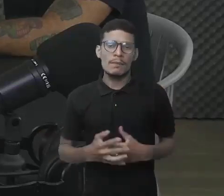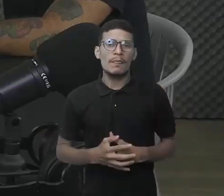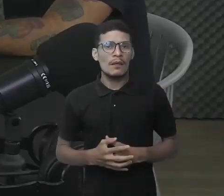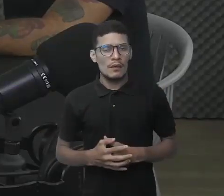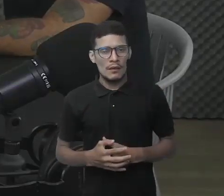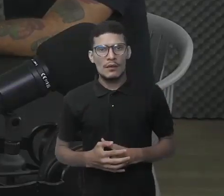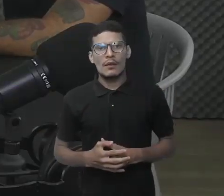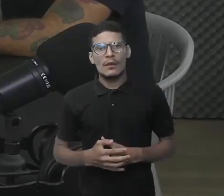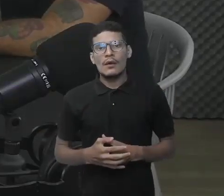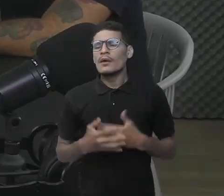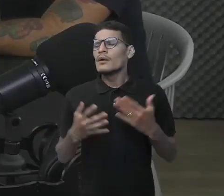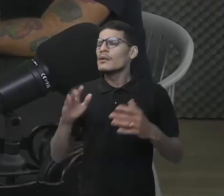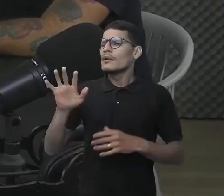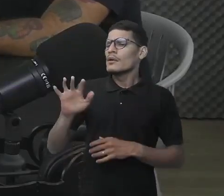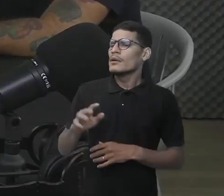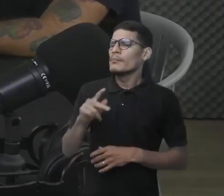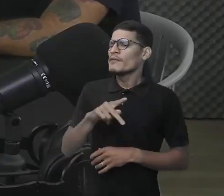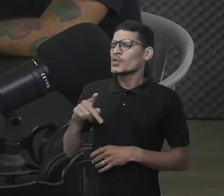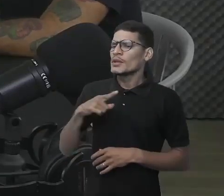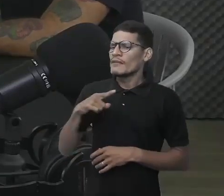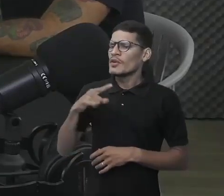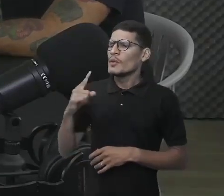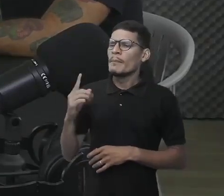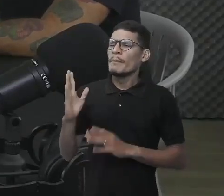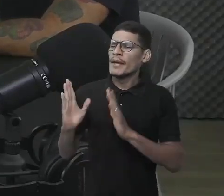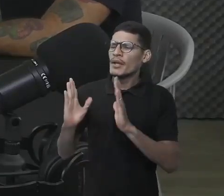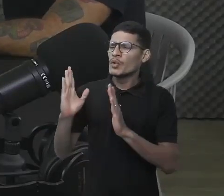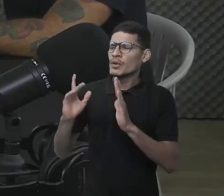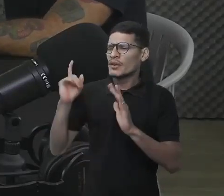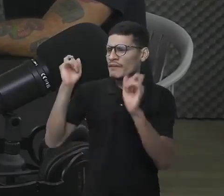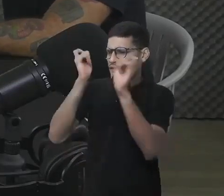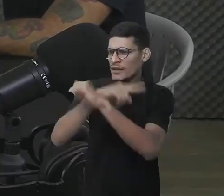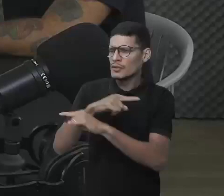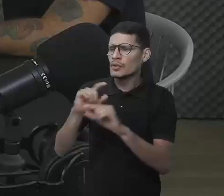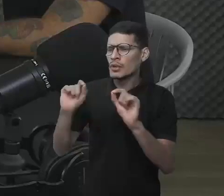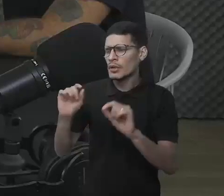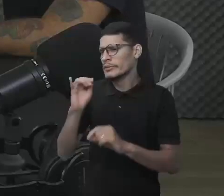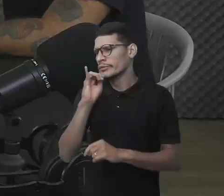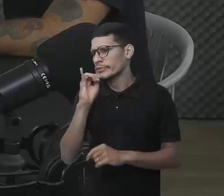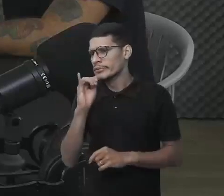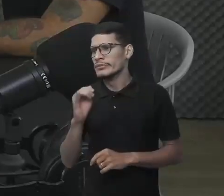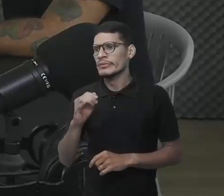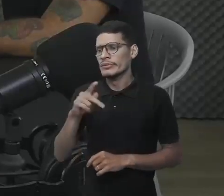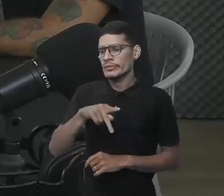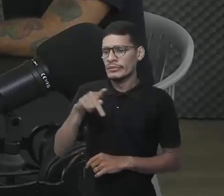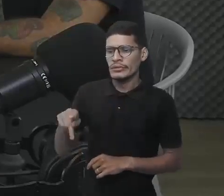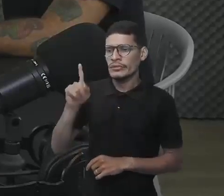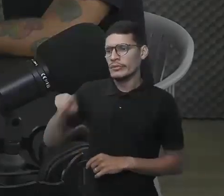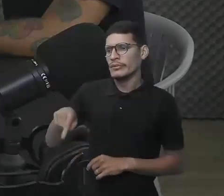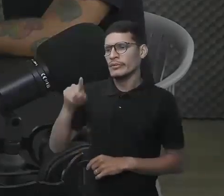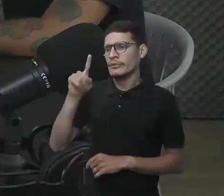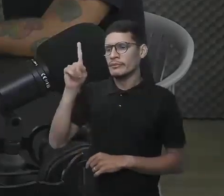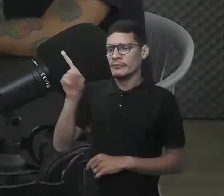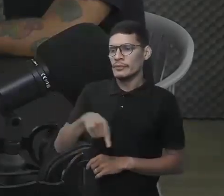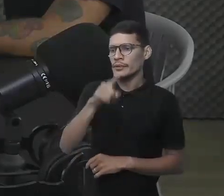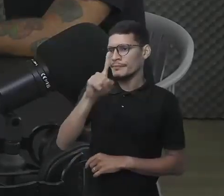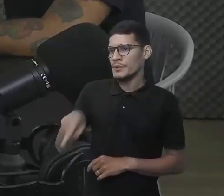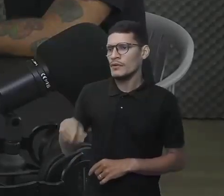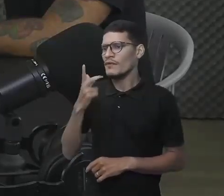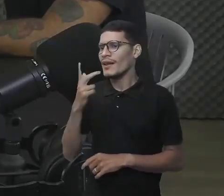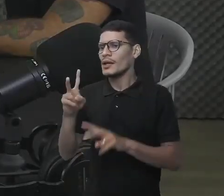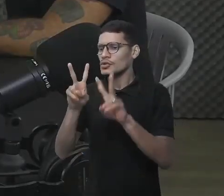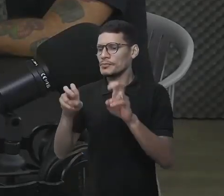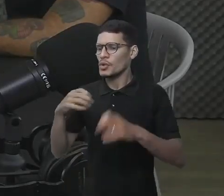Exato. Agora, professora, teve um período bem difícil onde professores e professoras eram proibidos de falar sobre o corpo